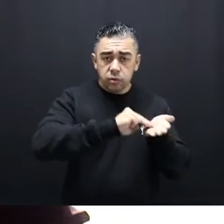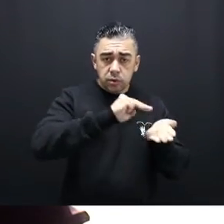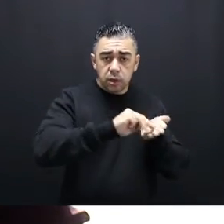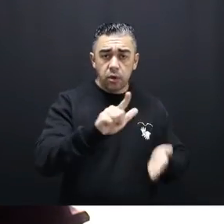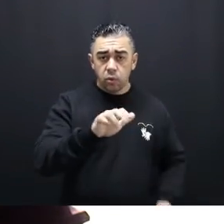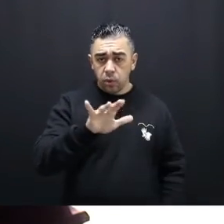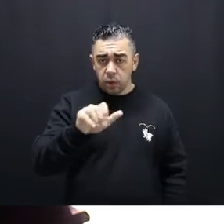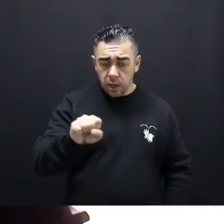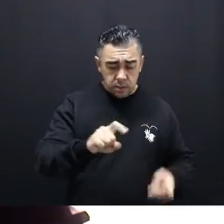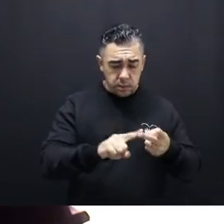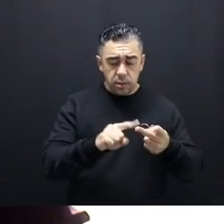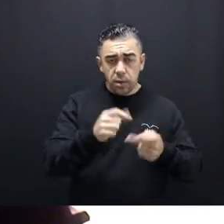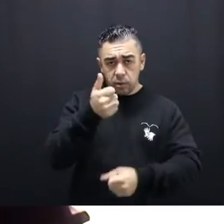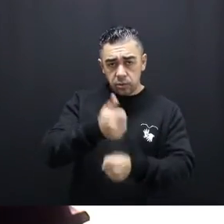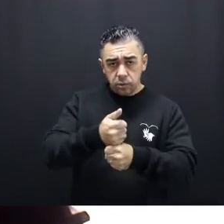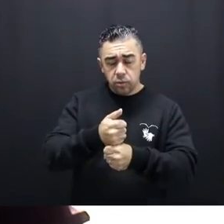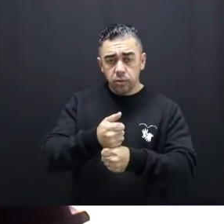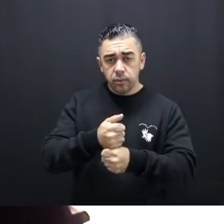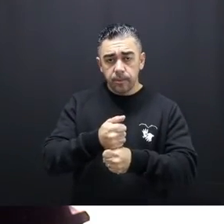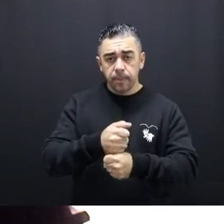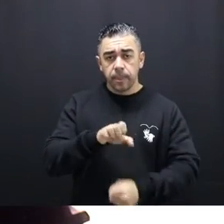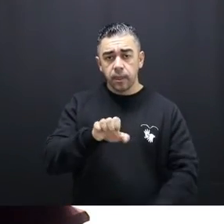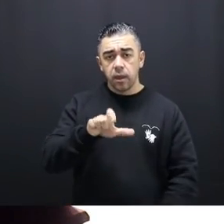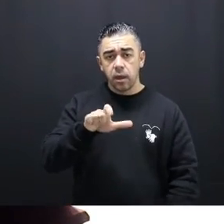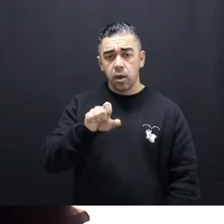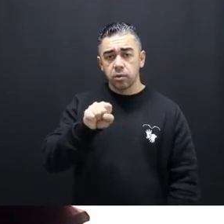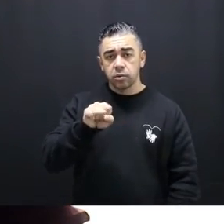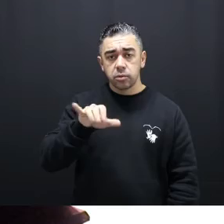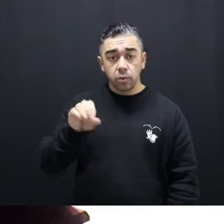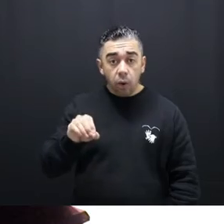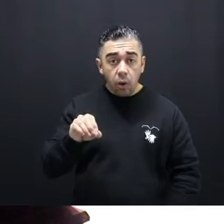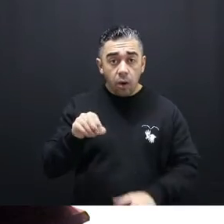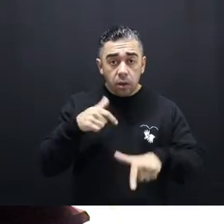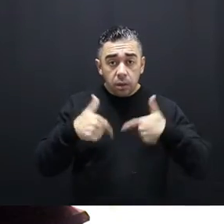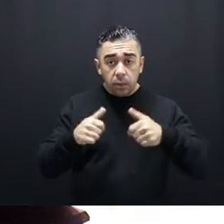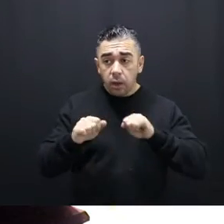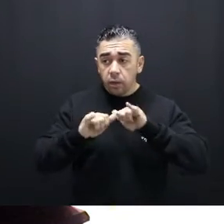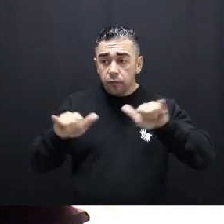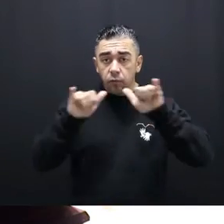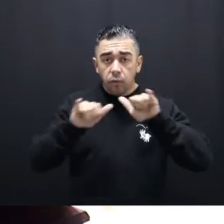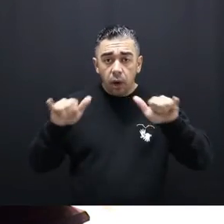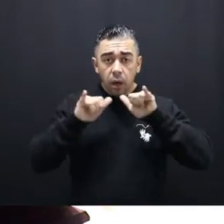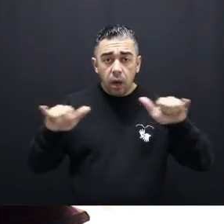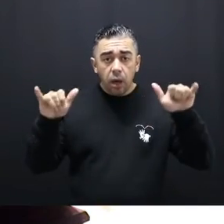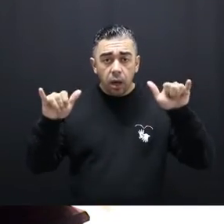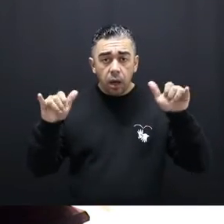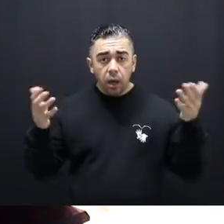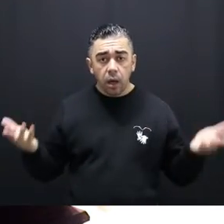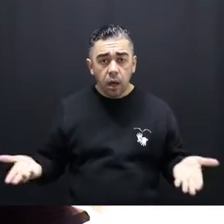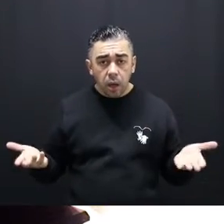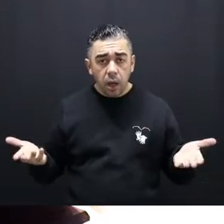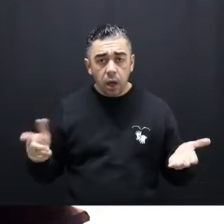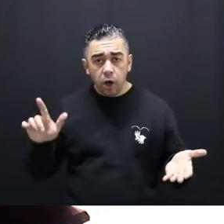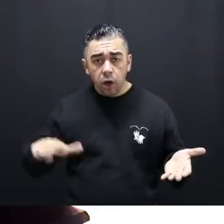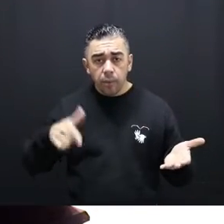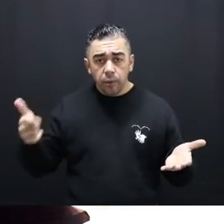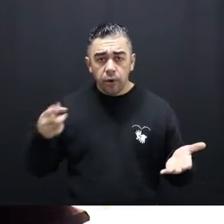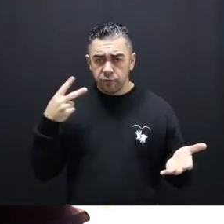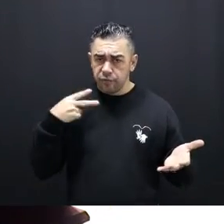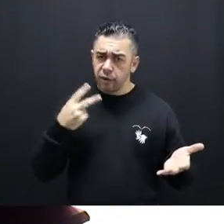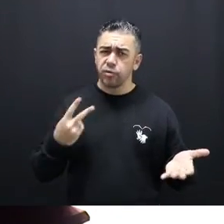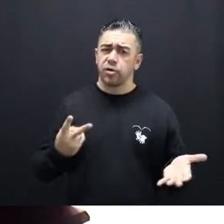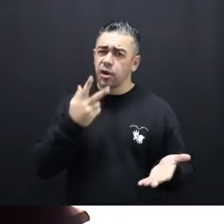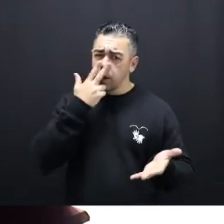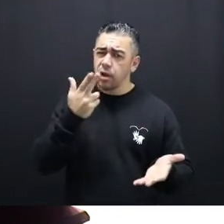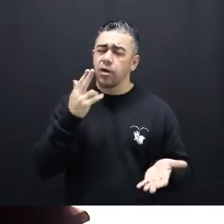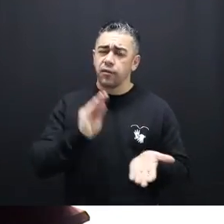com o diretor lá de transporte o Élcio Oi e a gente vê divulgação acontecendo o fruto Vereador acho que isso